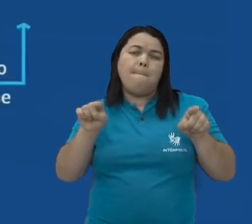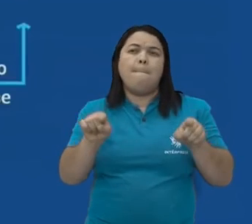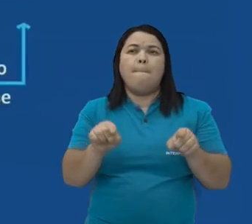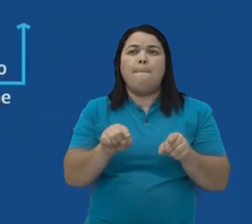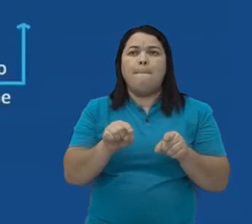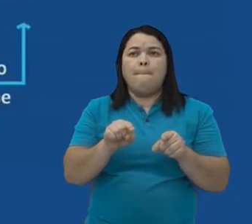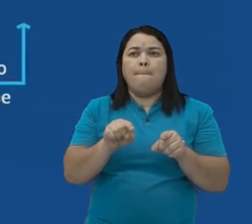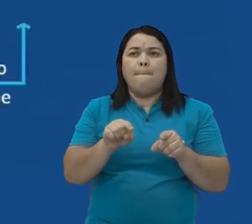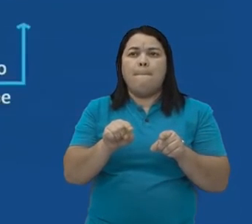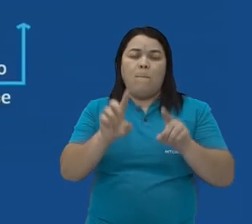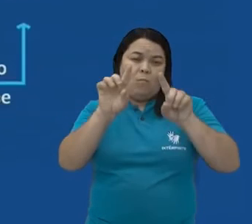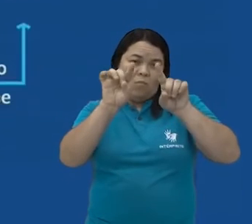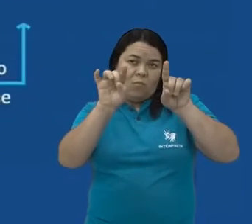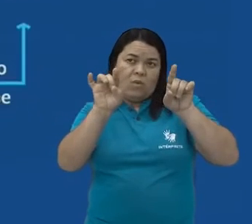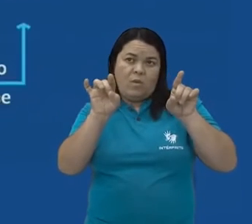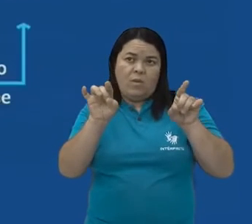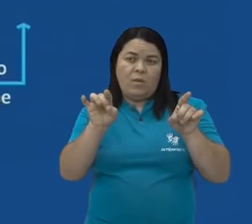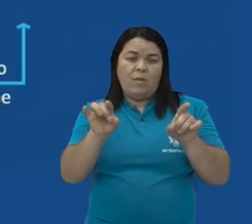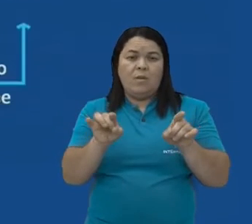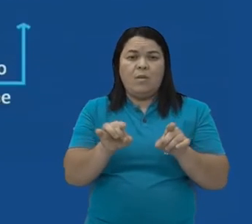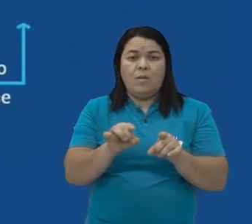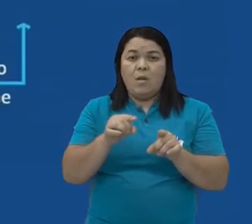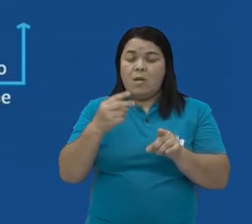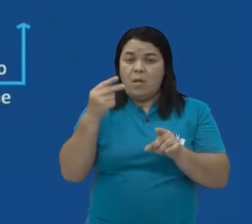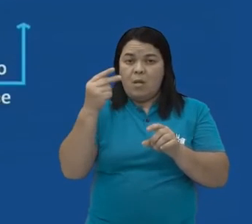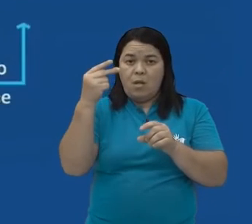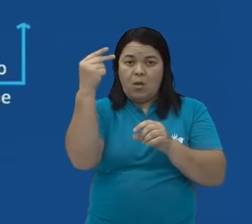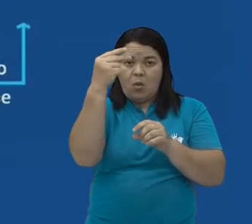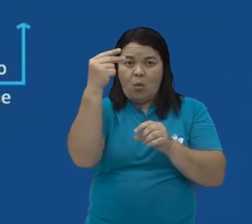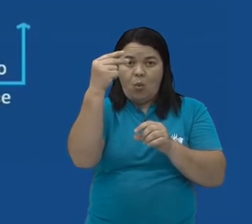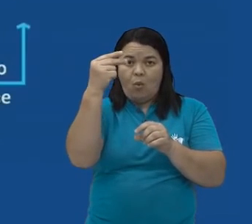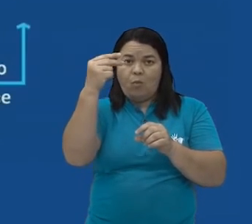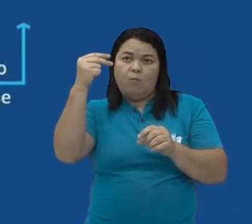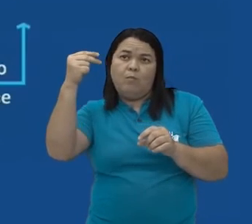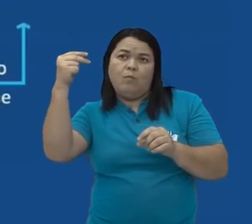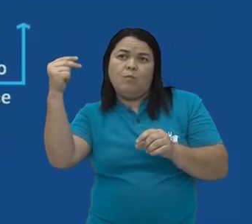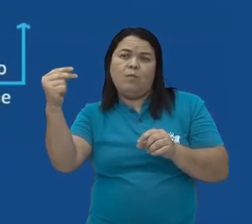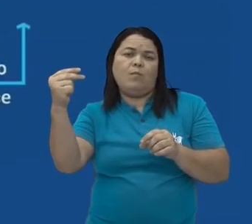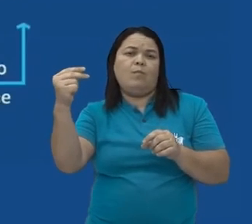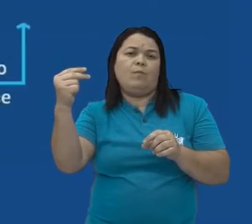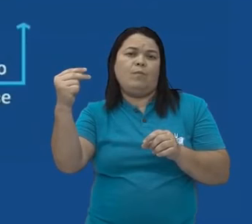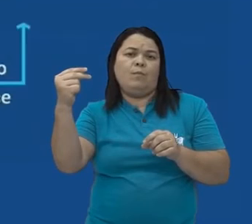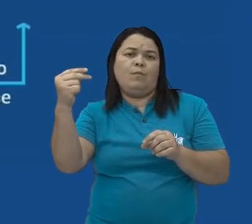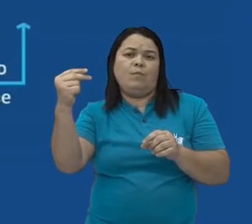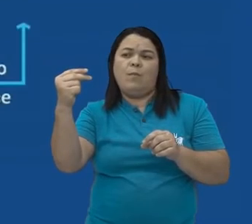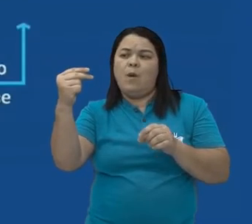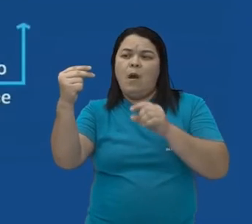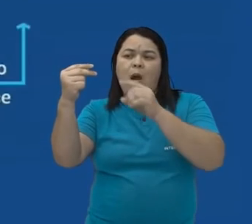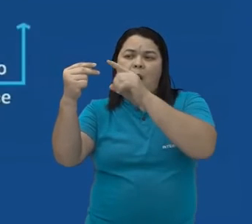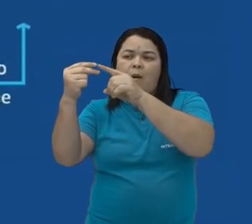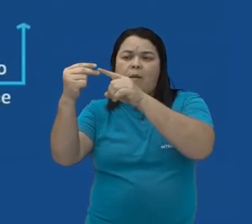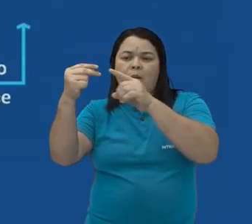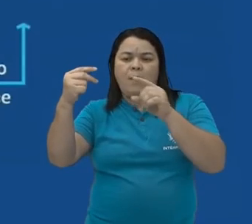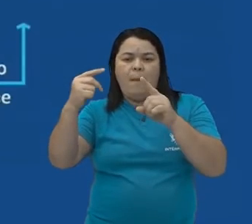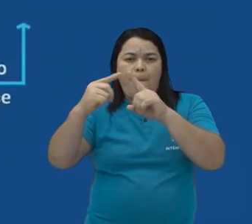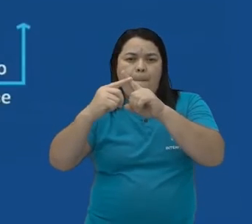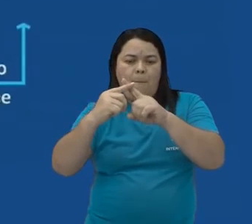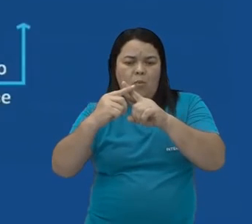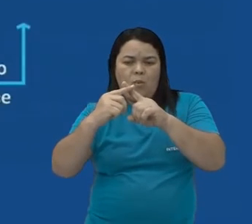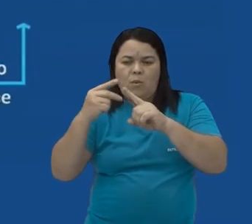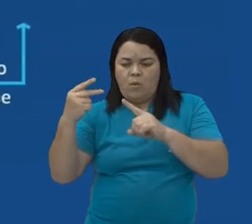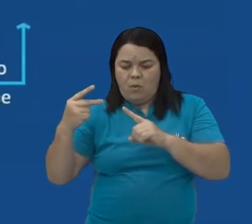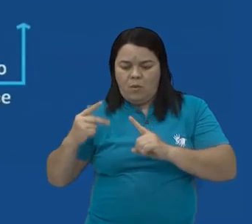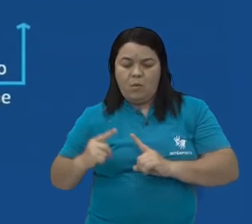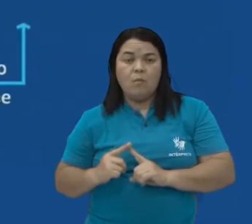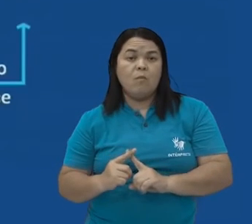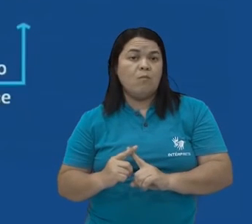o expoente, no caso aqui o 2, né? Que equivale para os dois, valendo para a mesma fração, tá?